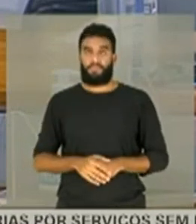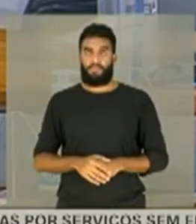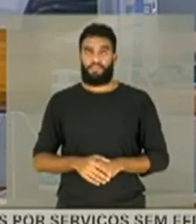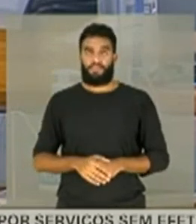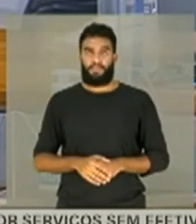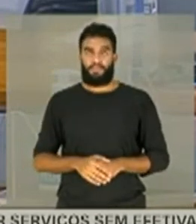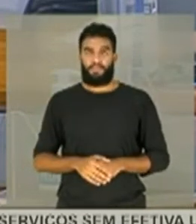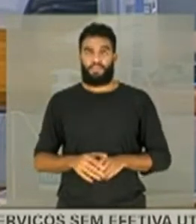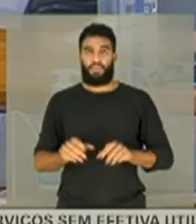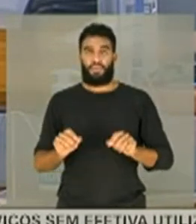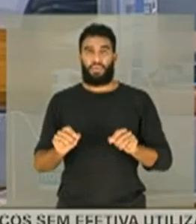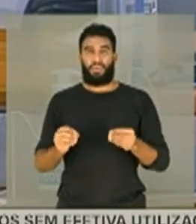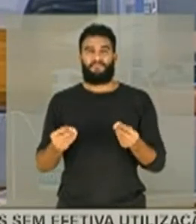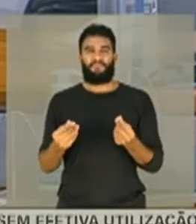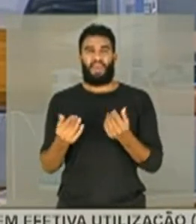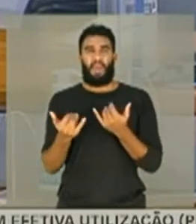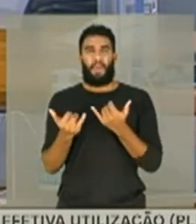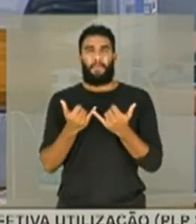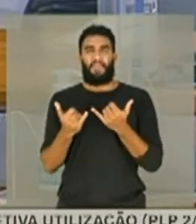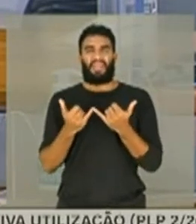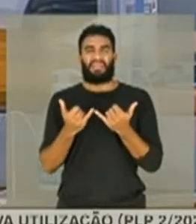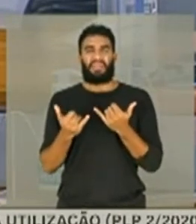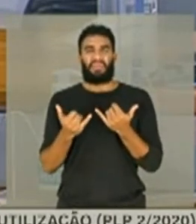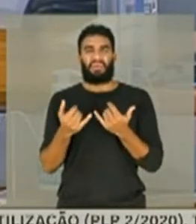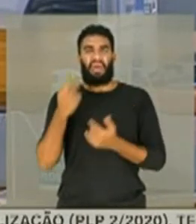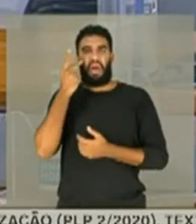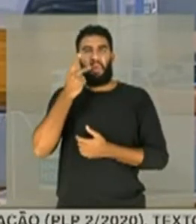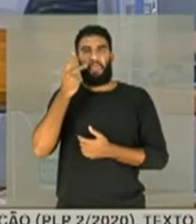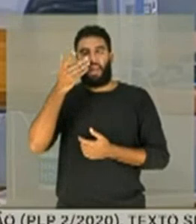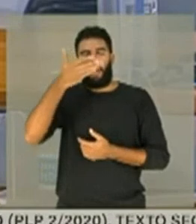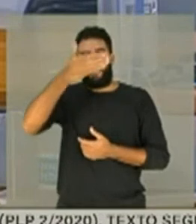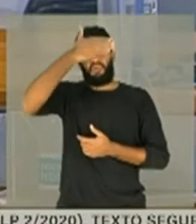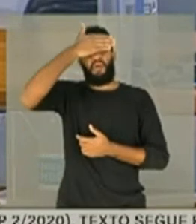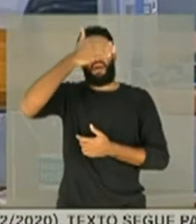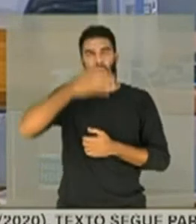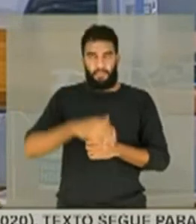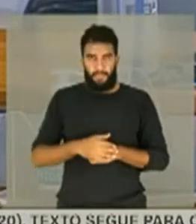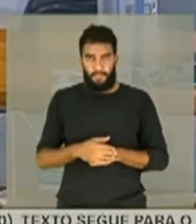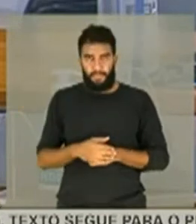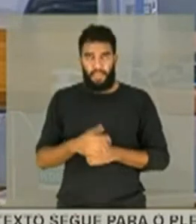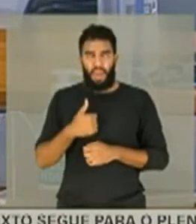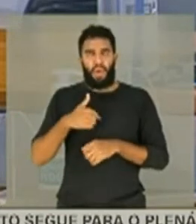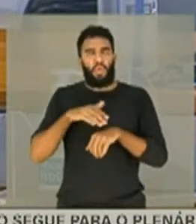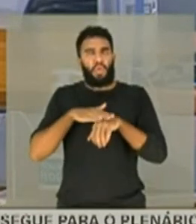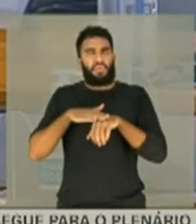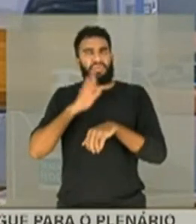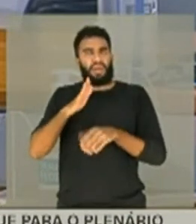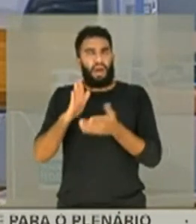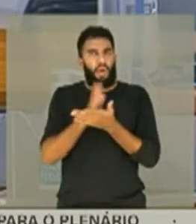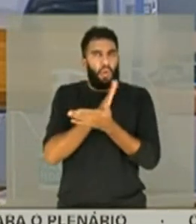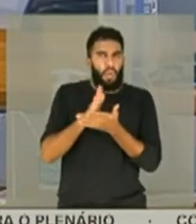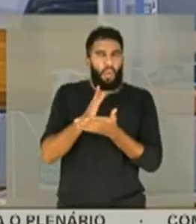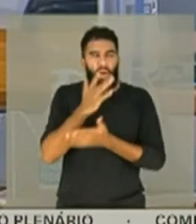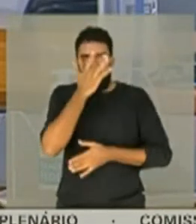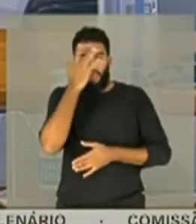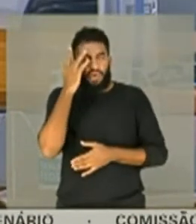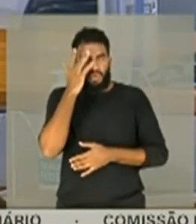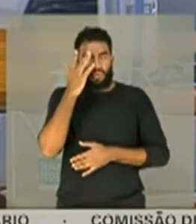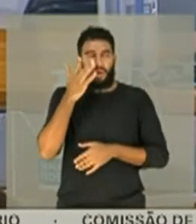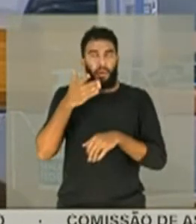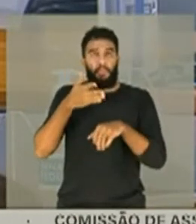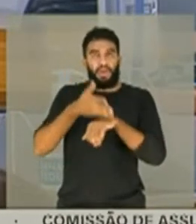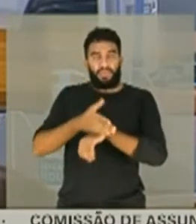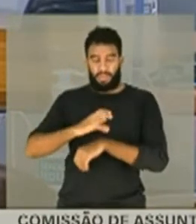com uma cegueira política sem precedentes. Eu já conversei com algumas pessoas que participaram de